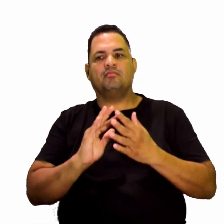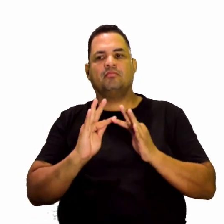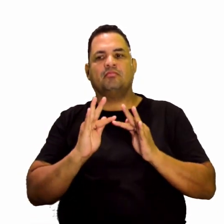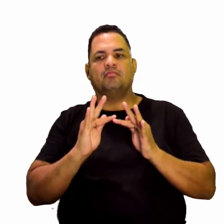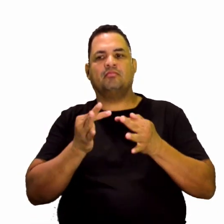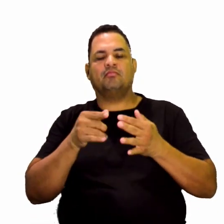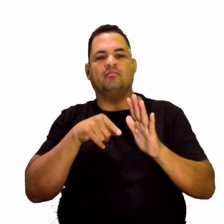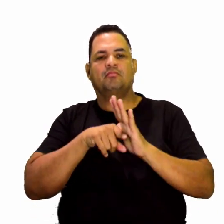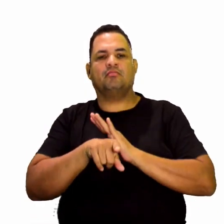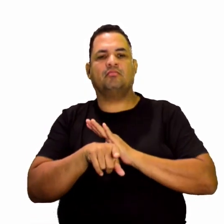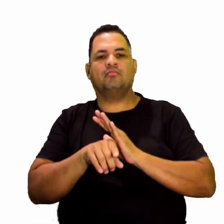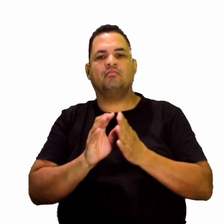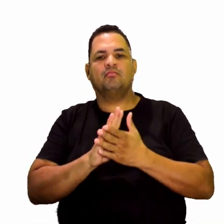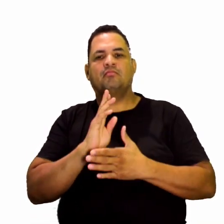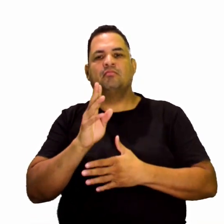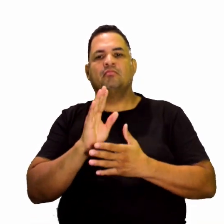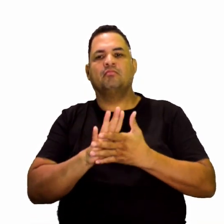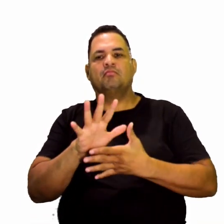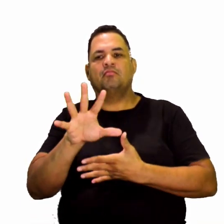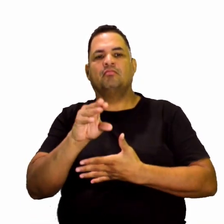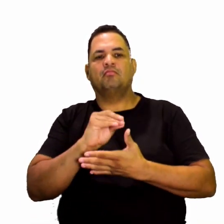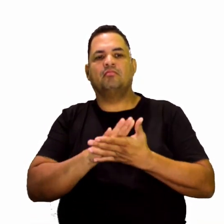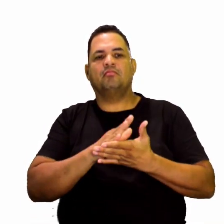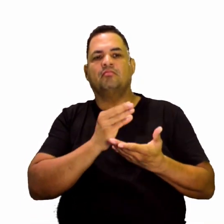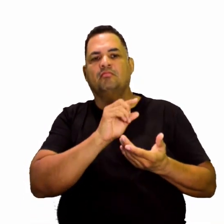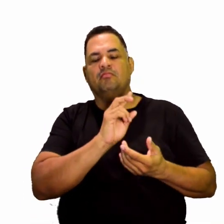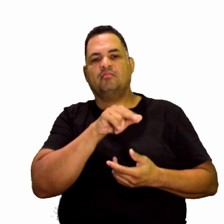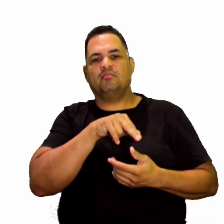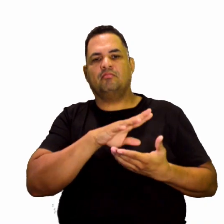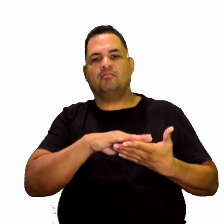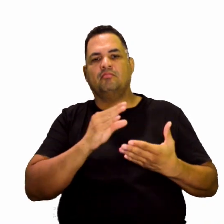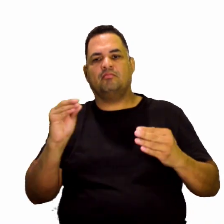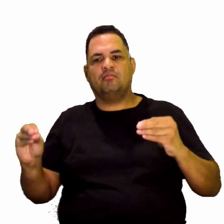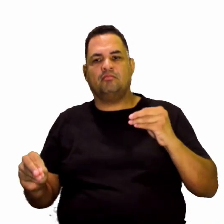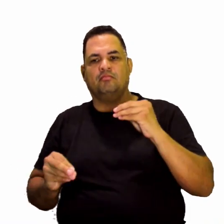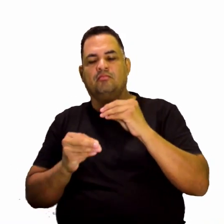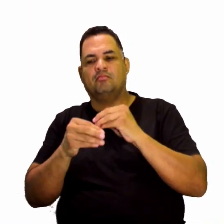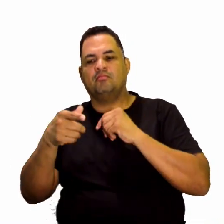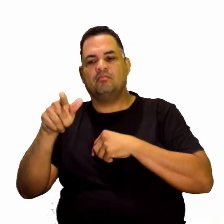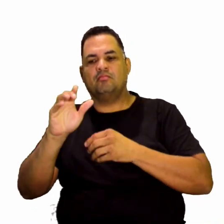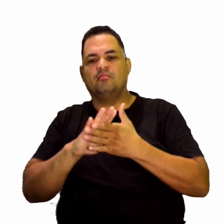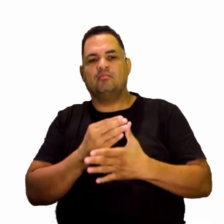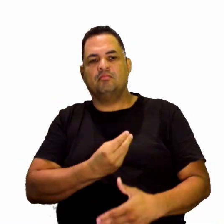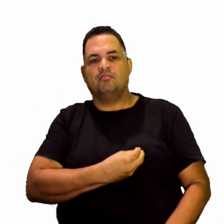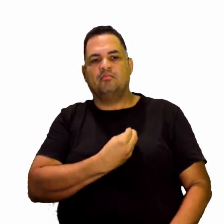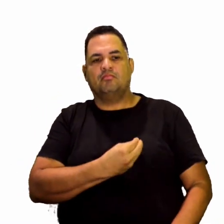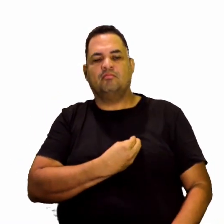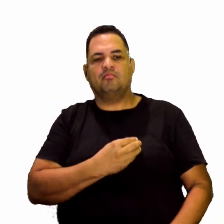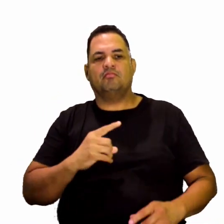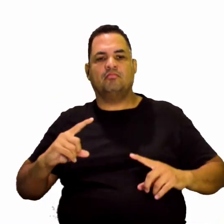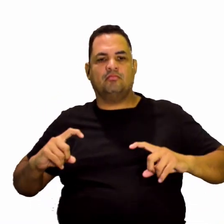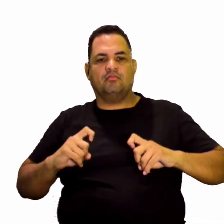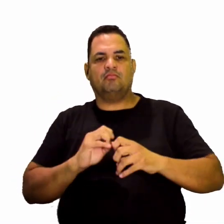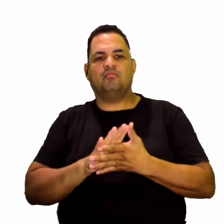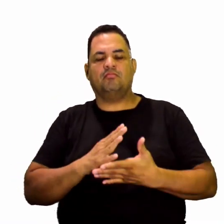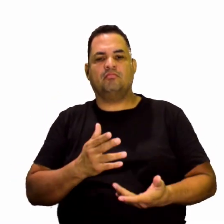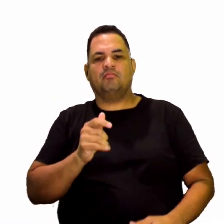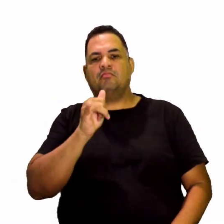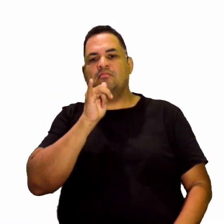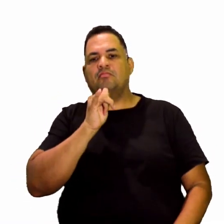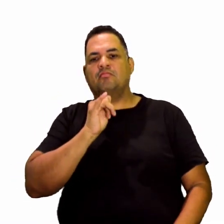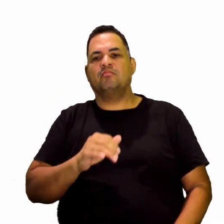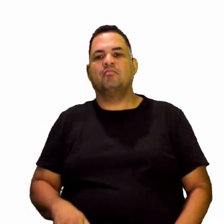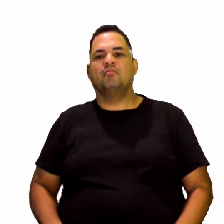O processo no qual é retirado um determinado gene de um DNA e inserido em outro organismo, como uma bactéria,